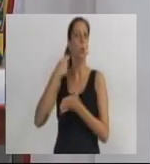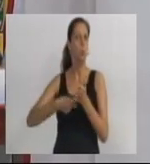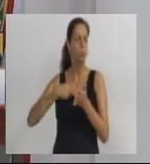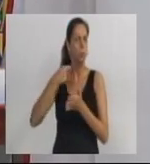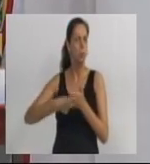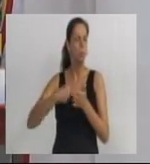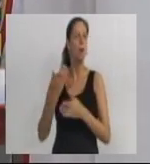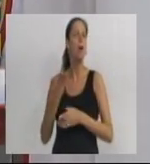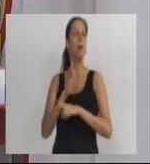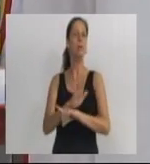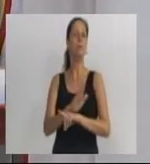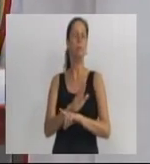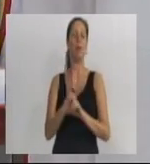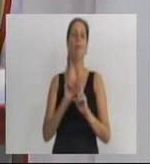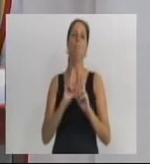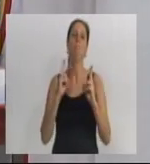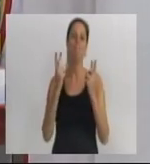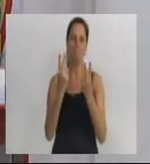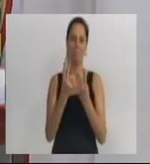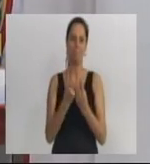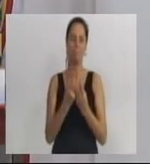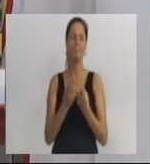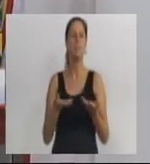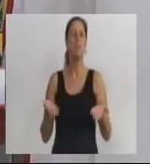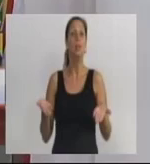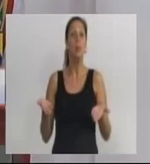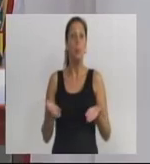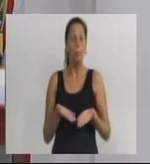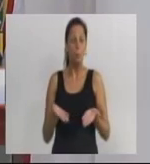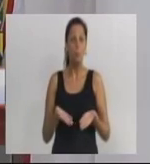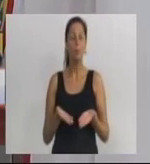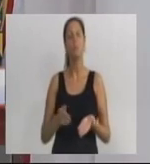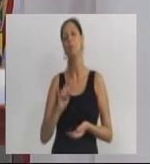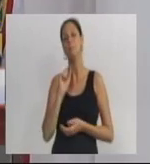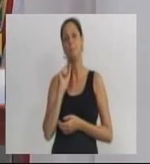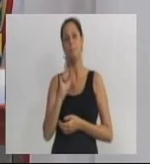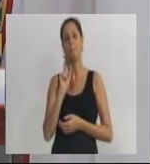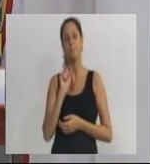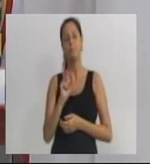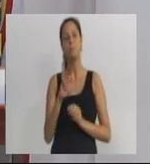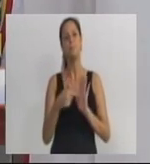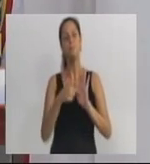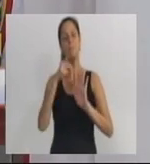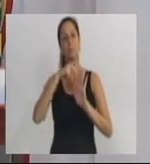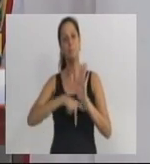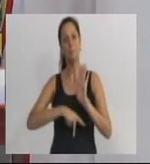Senhor presidente, eu estou dando entrada nessa tarde, novamente, com um projeto que